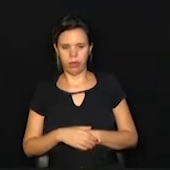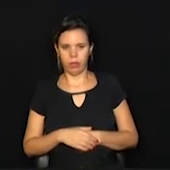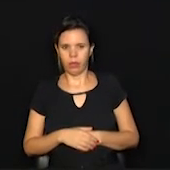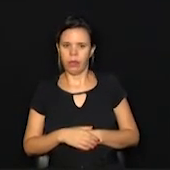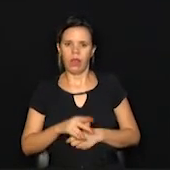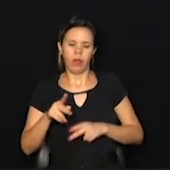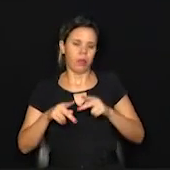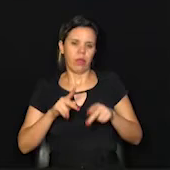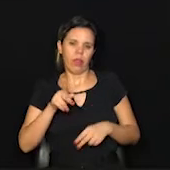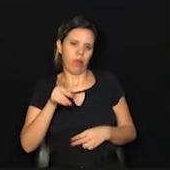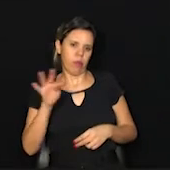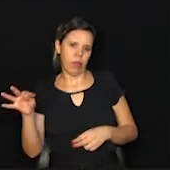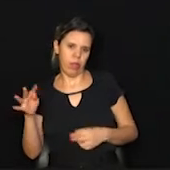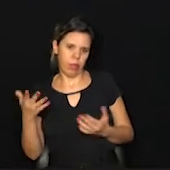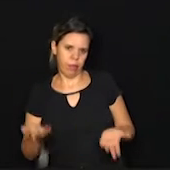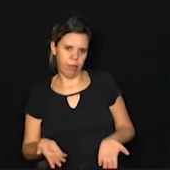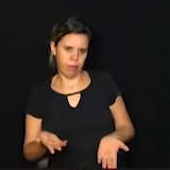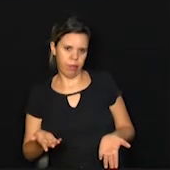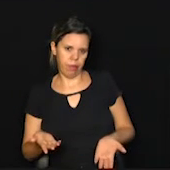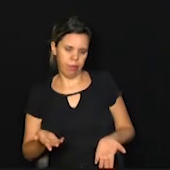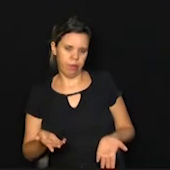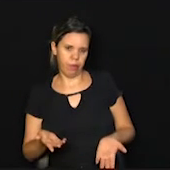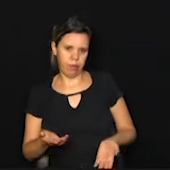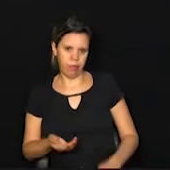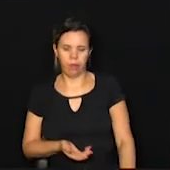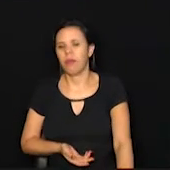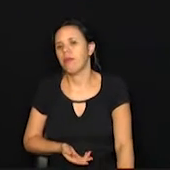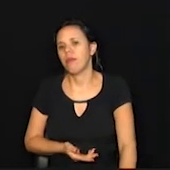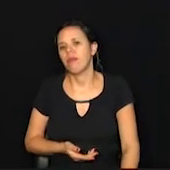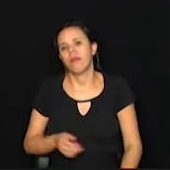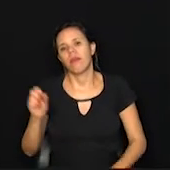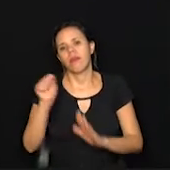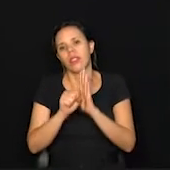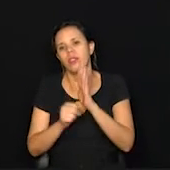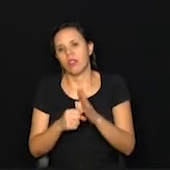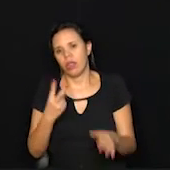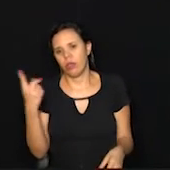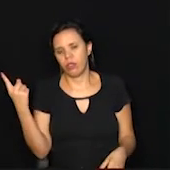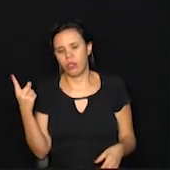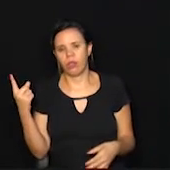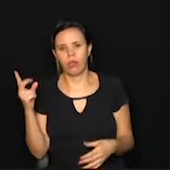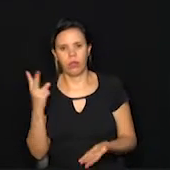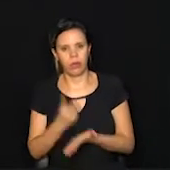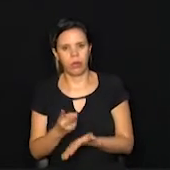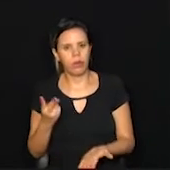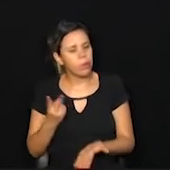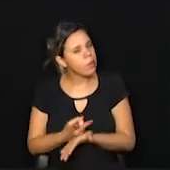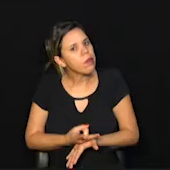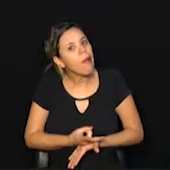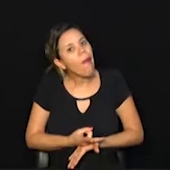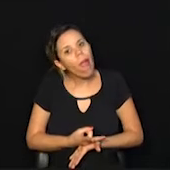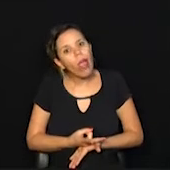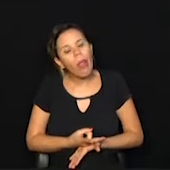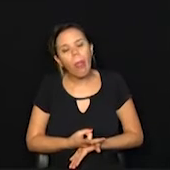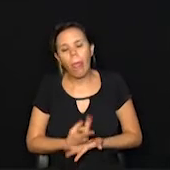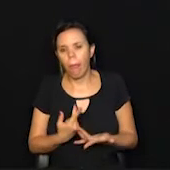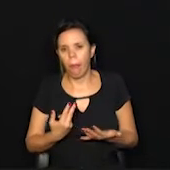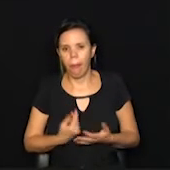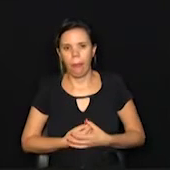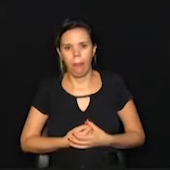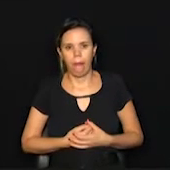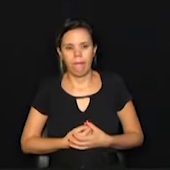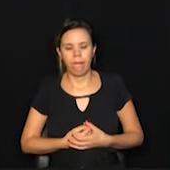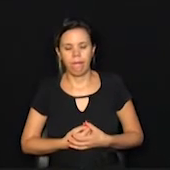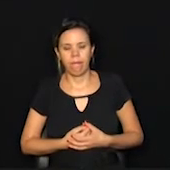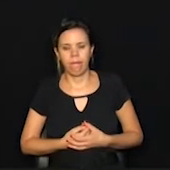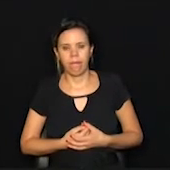antipetismo antipetismo é o anticomunismo do Século 21 é o mesmo apegado a mesma coisa